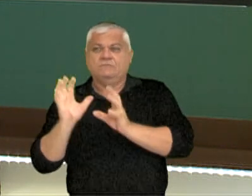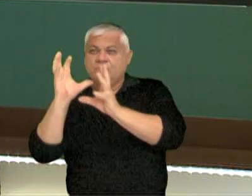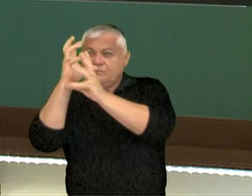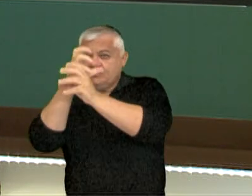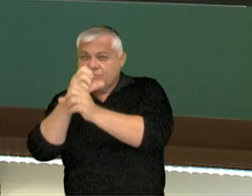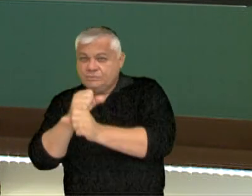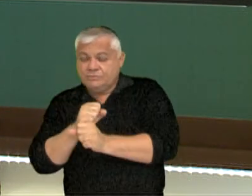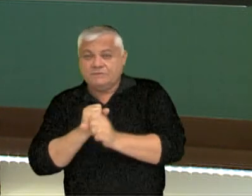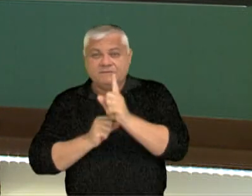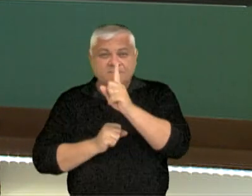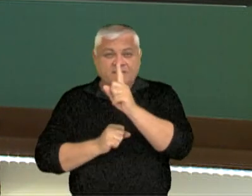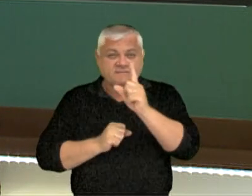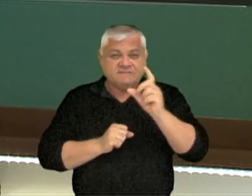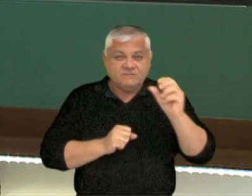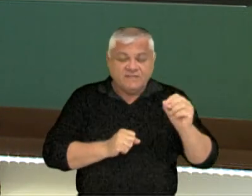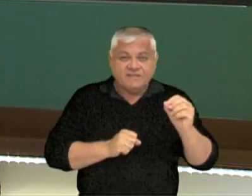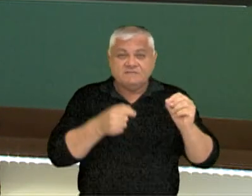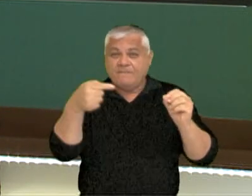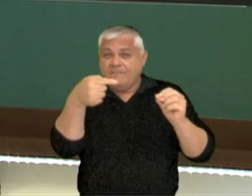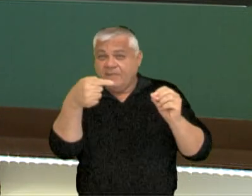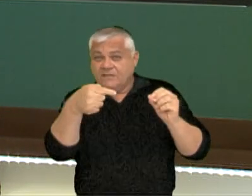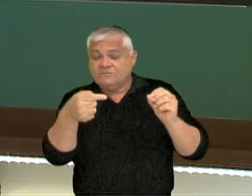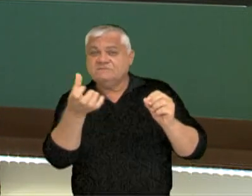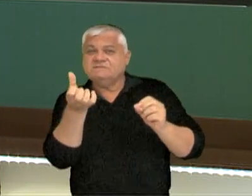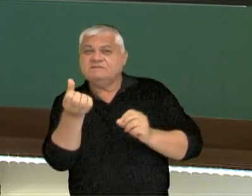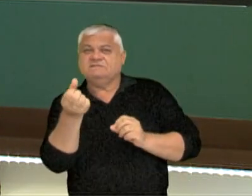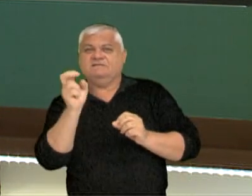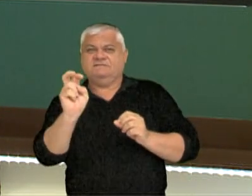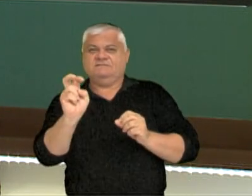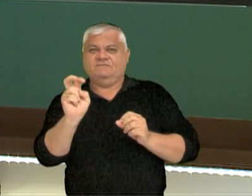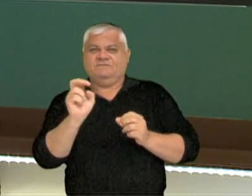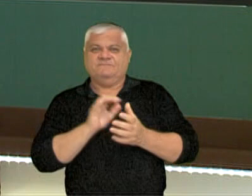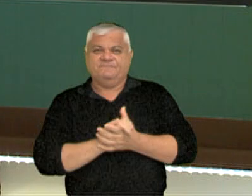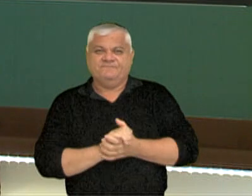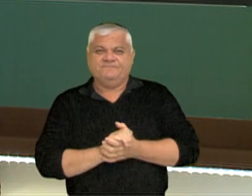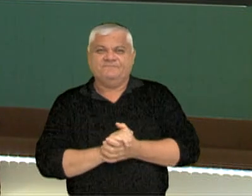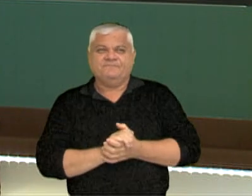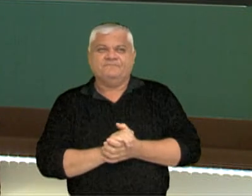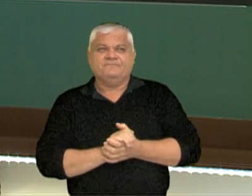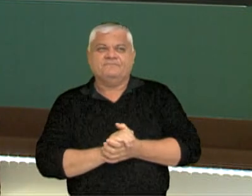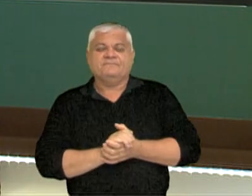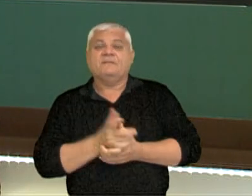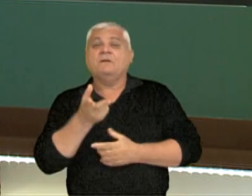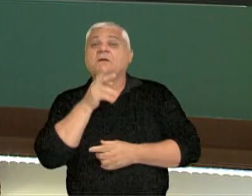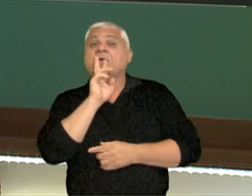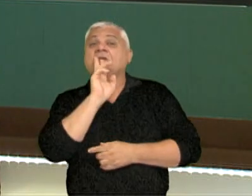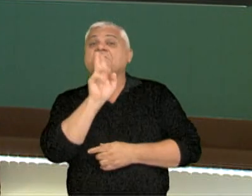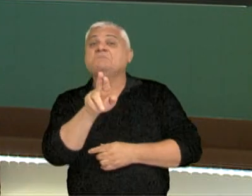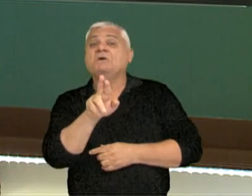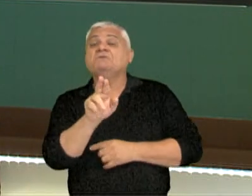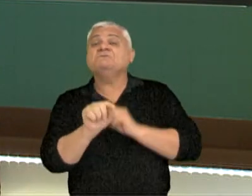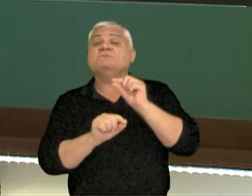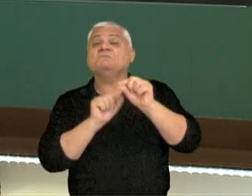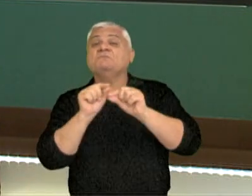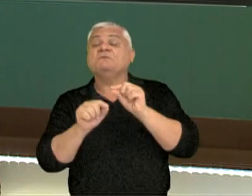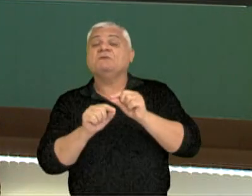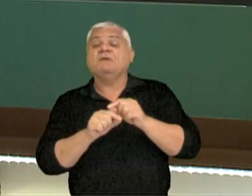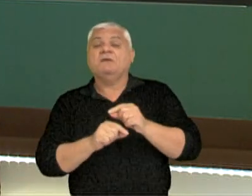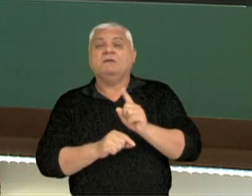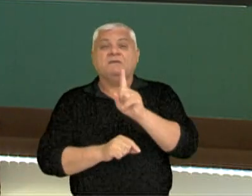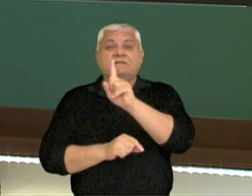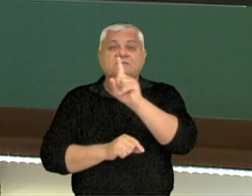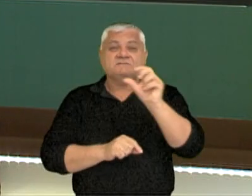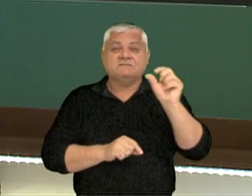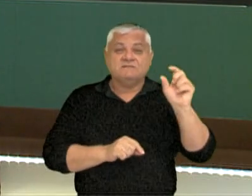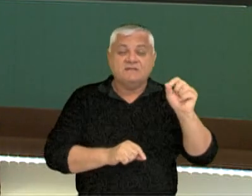tenho mais 110 menos 65. Então, olha lá, o valor maior